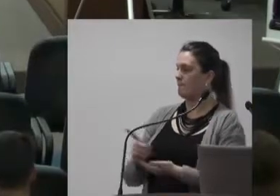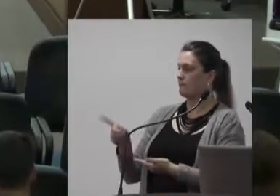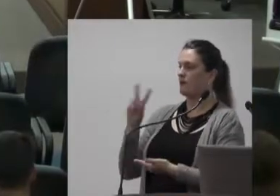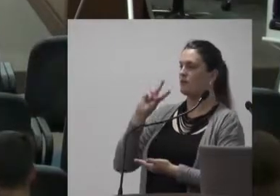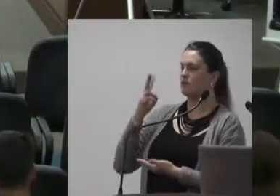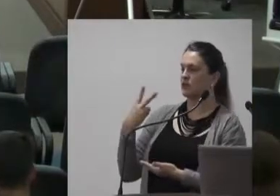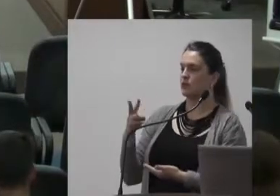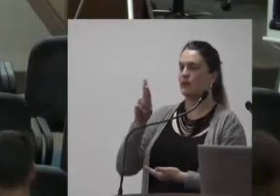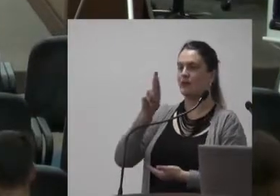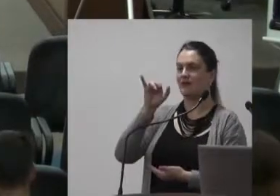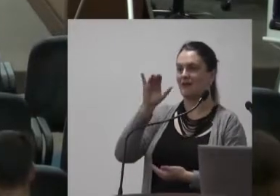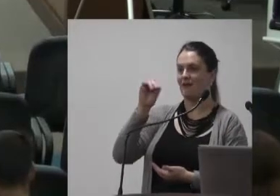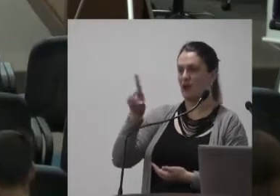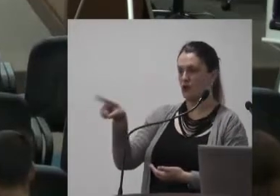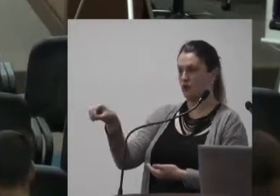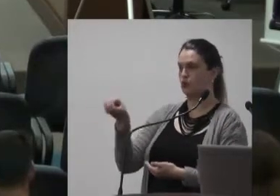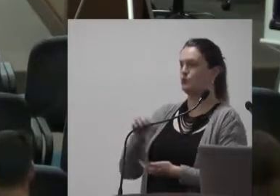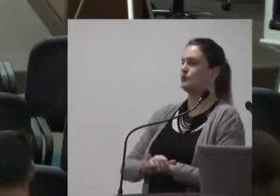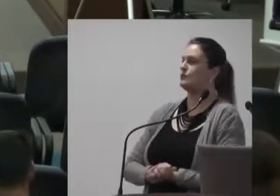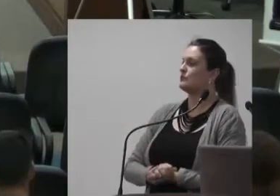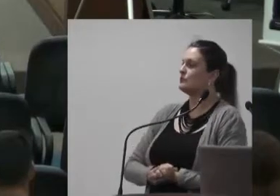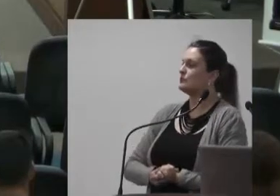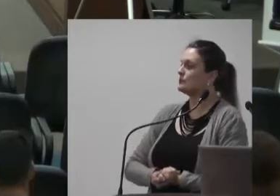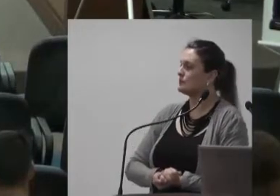Vereador Adriano Sass.